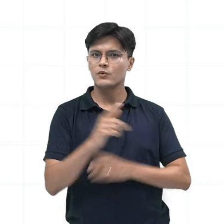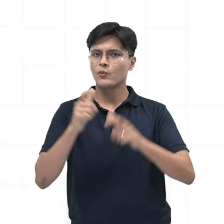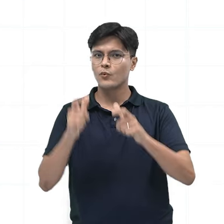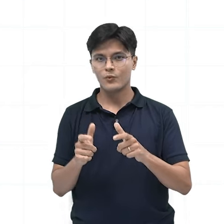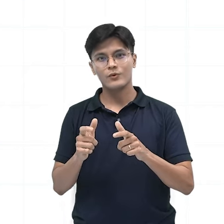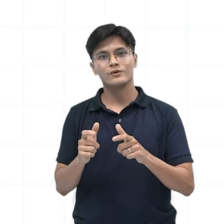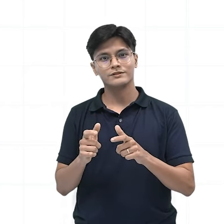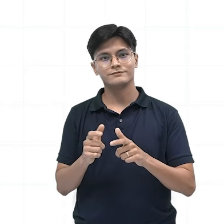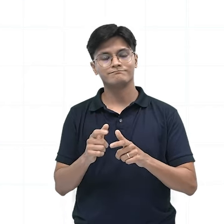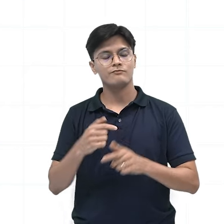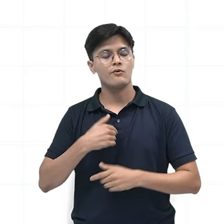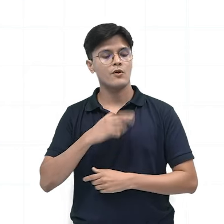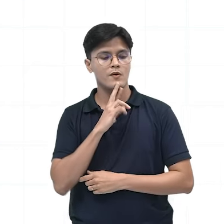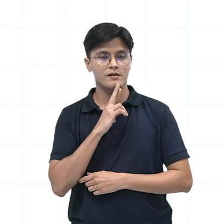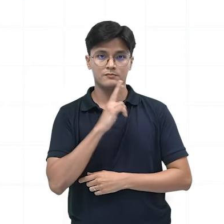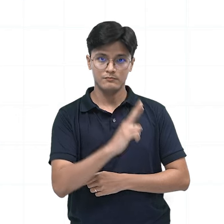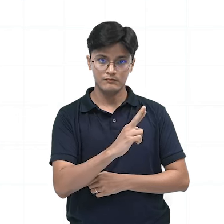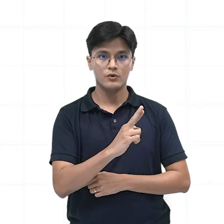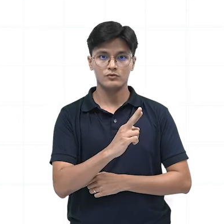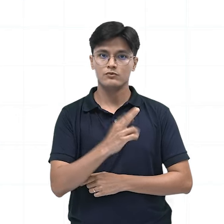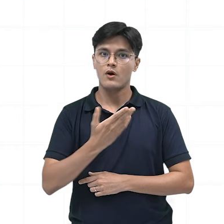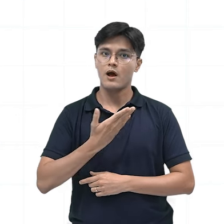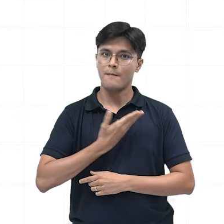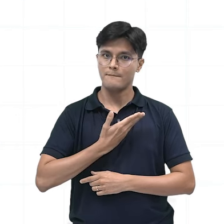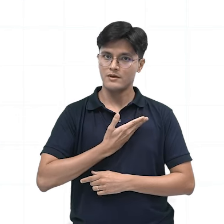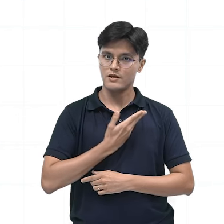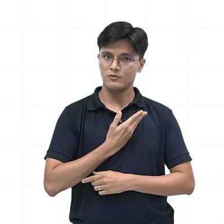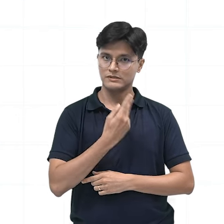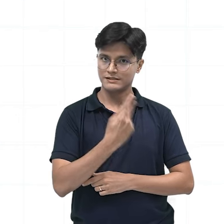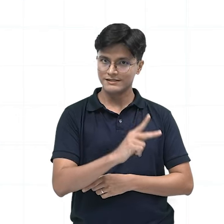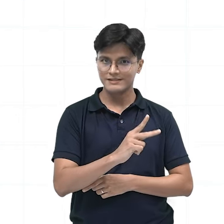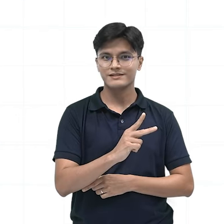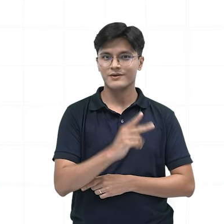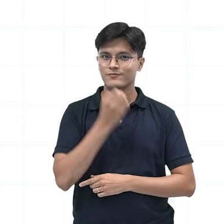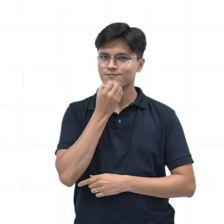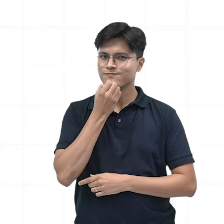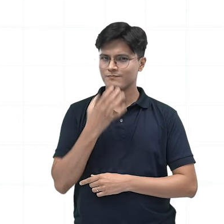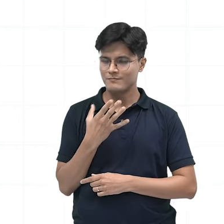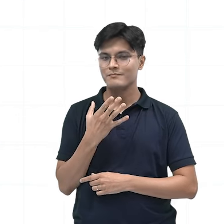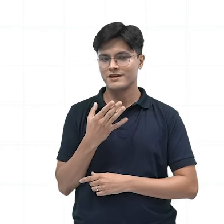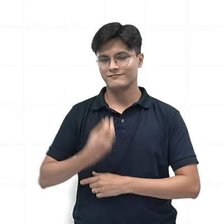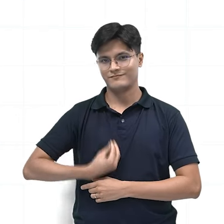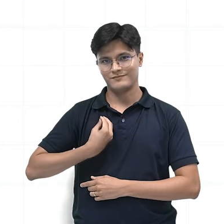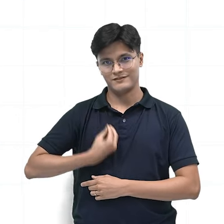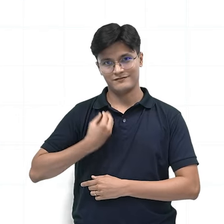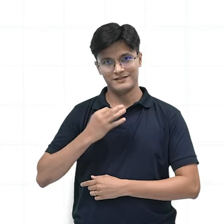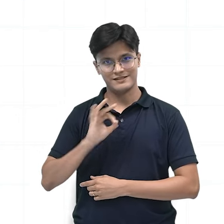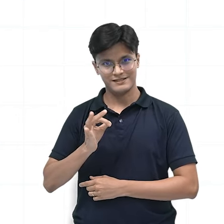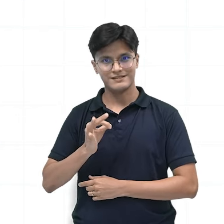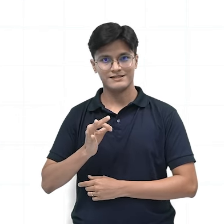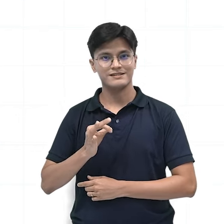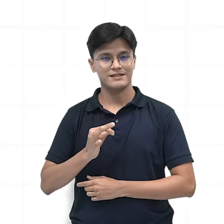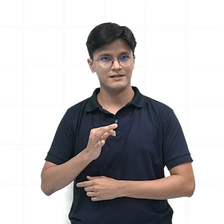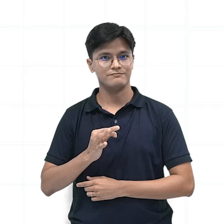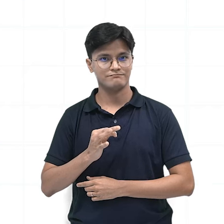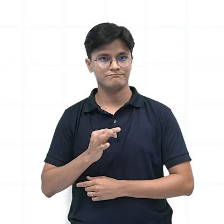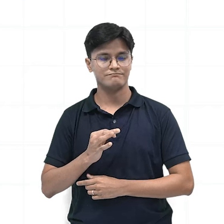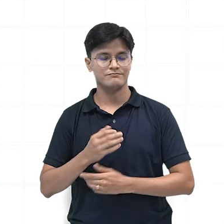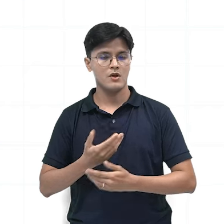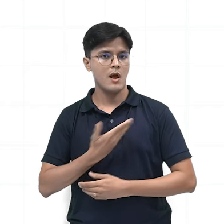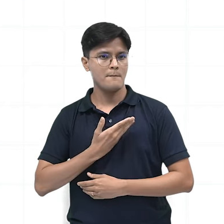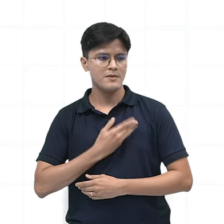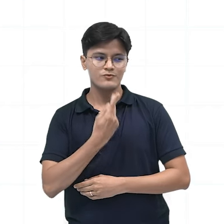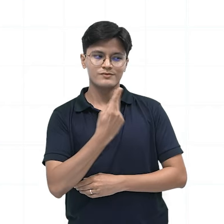são. Ai, Deus, onde está ele? E eu vos digo que está são e